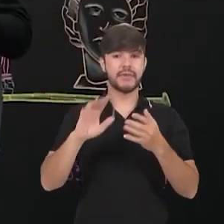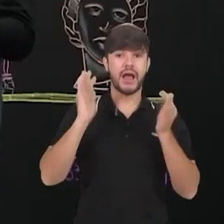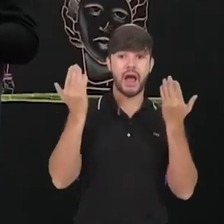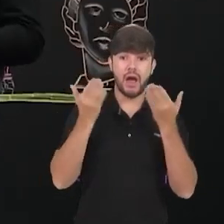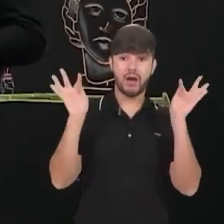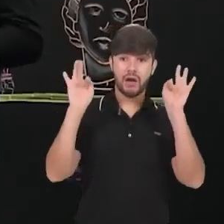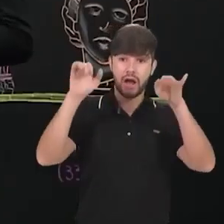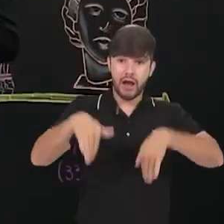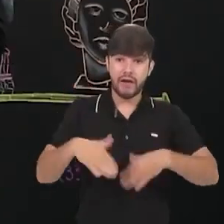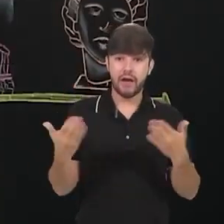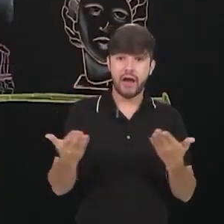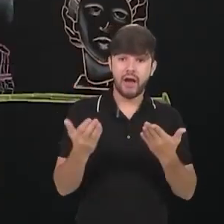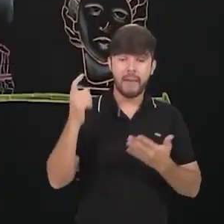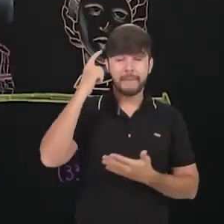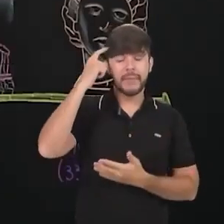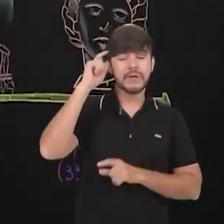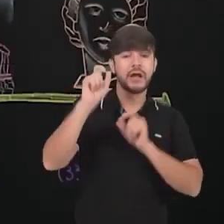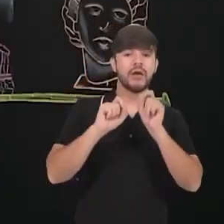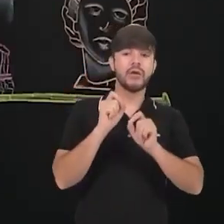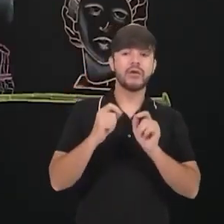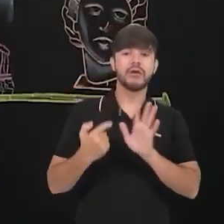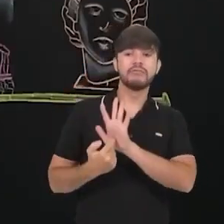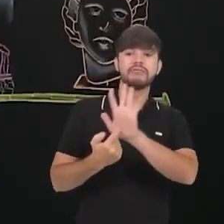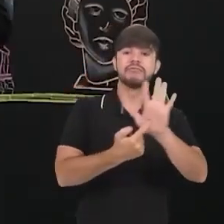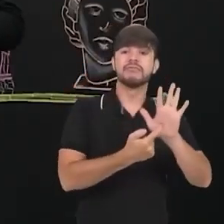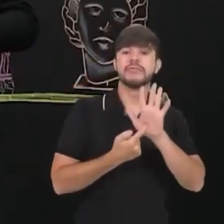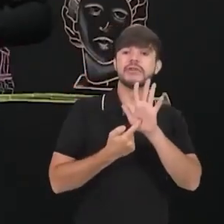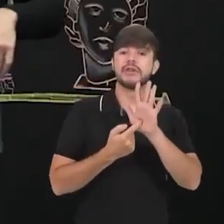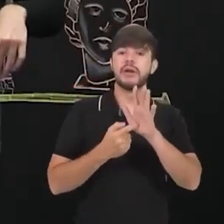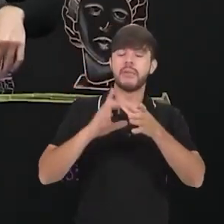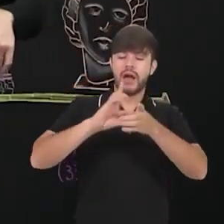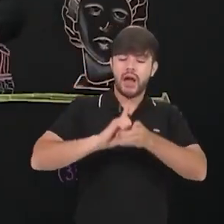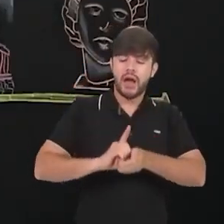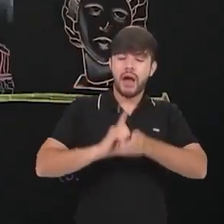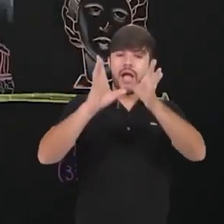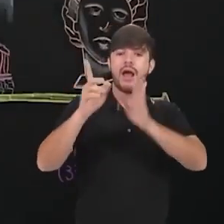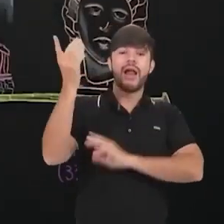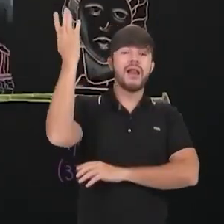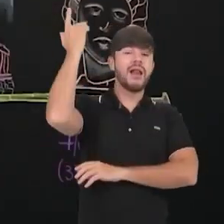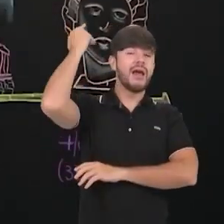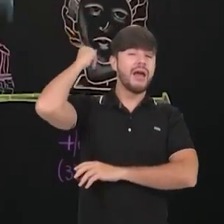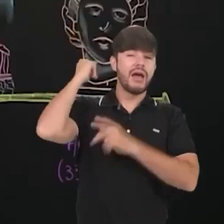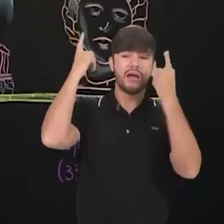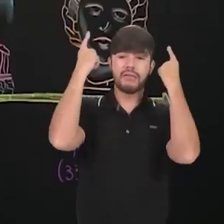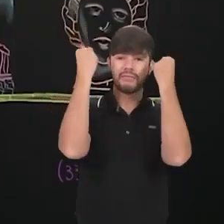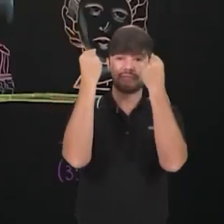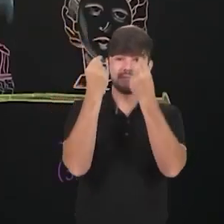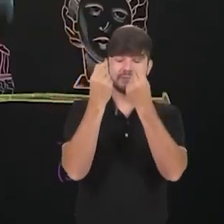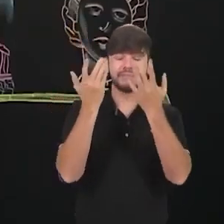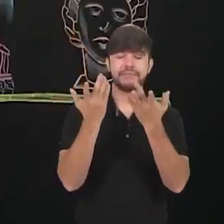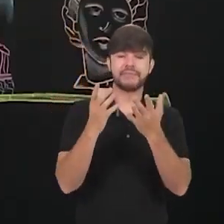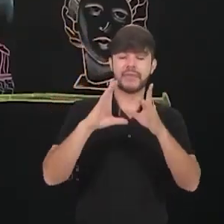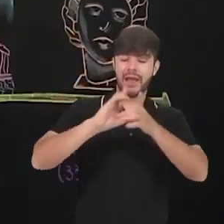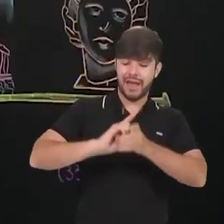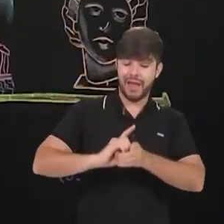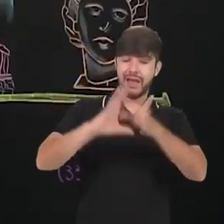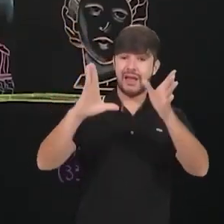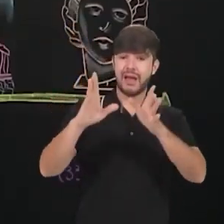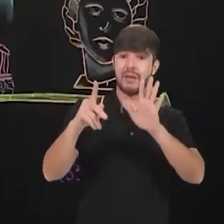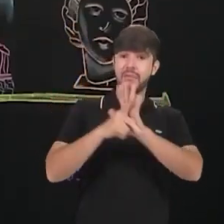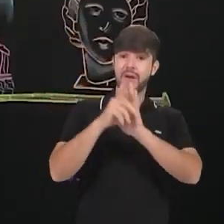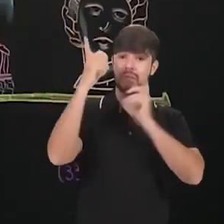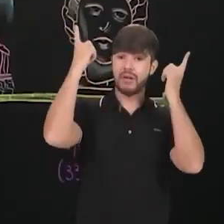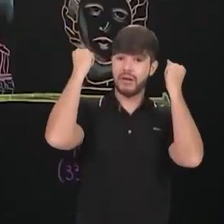para a reflexão da nossa aula, eu vou trazer essa discussão sobre a democracia na Grécia Antiga. A democracia na